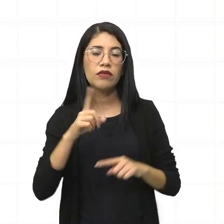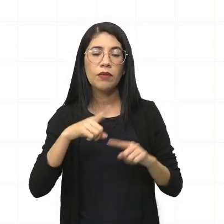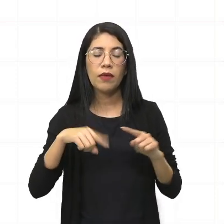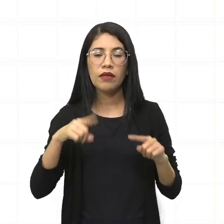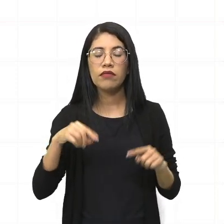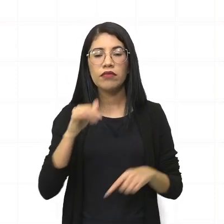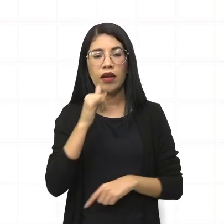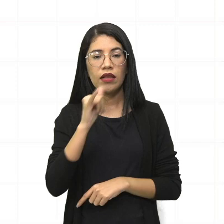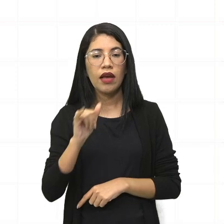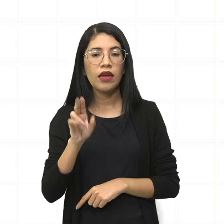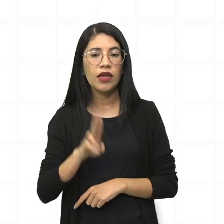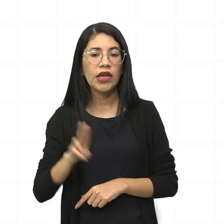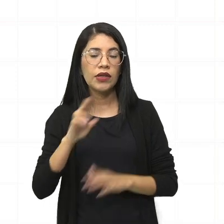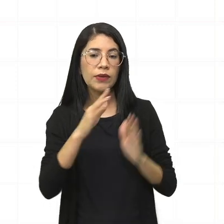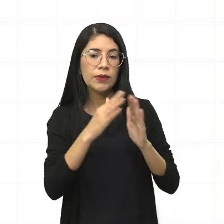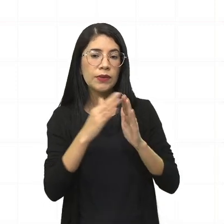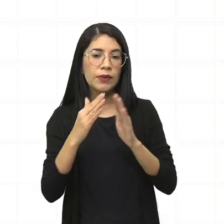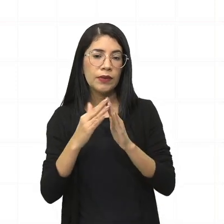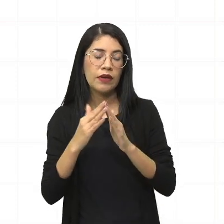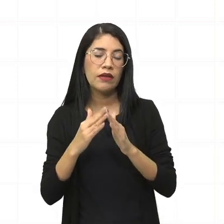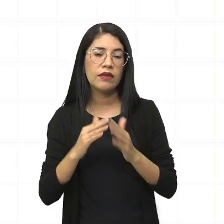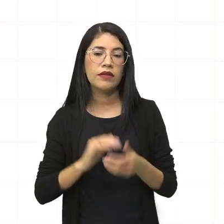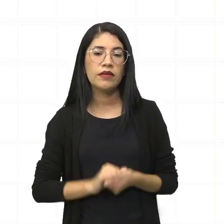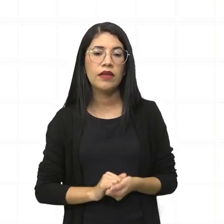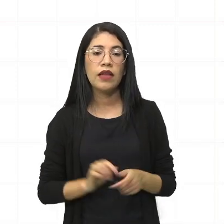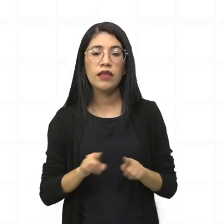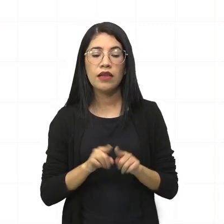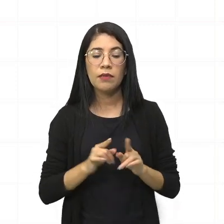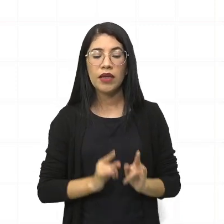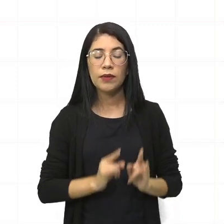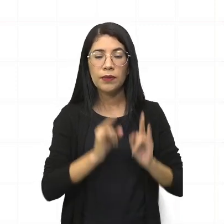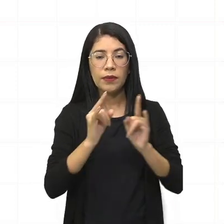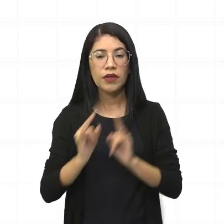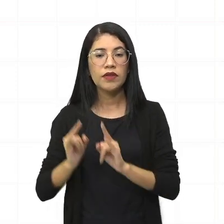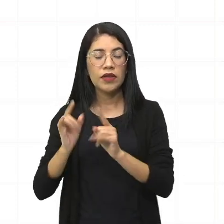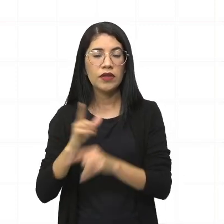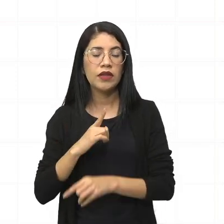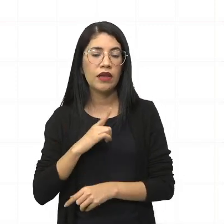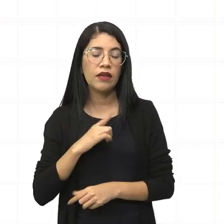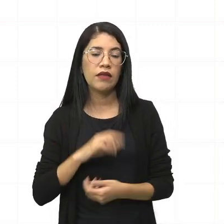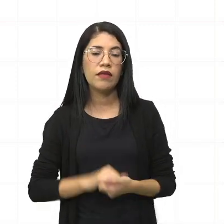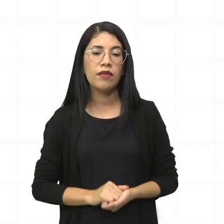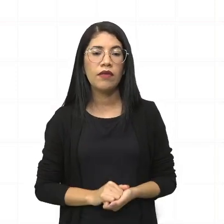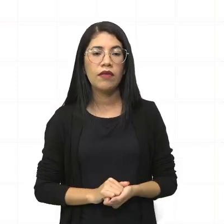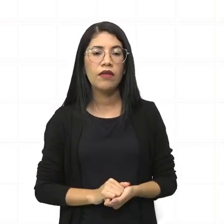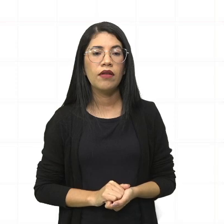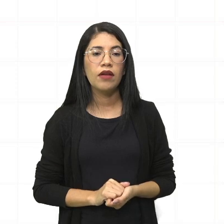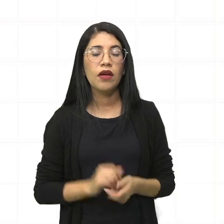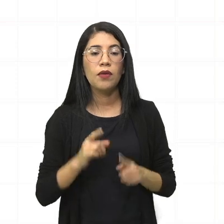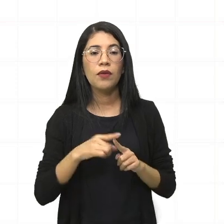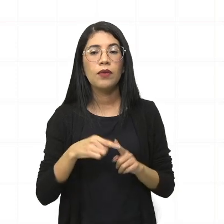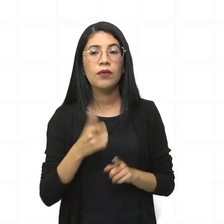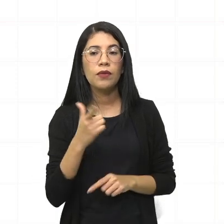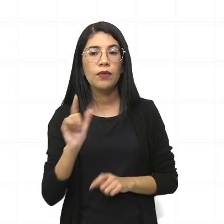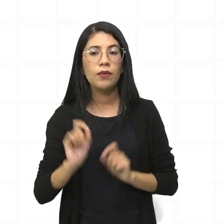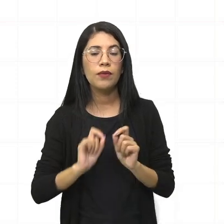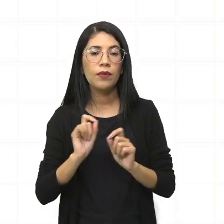elétricos que nós estamos utilizando lá nas nossas casas, lá nos edifícios. Uma outra fonte de